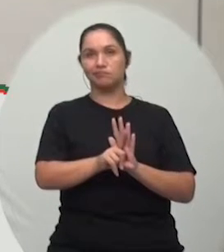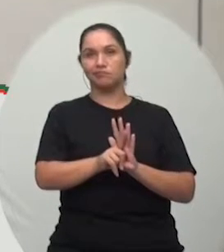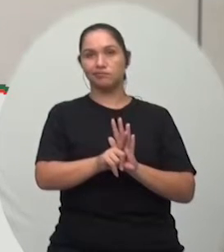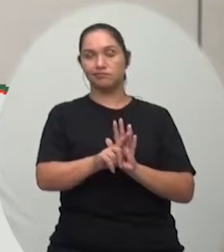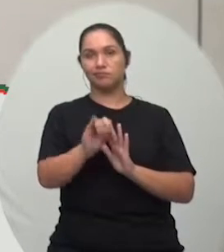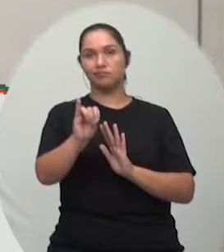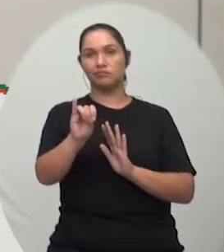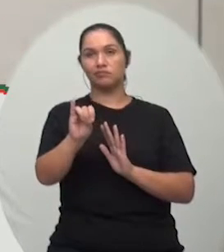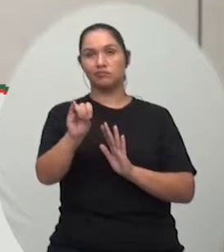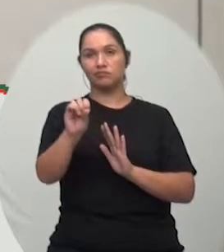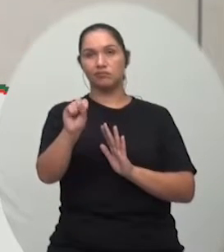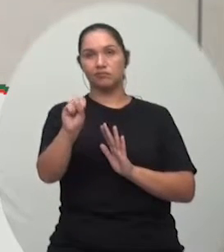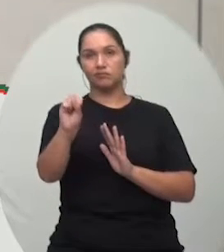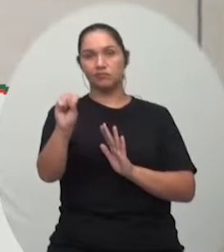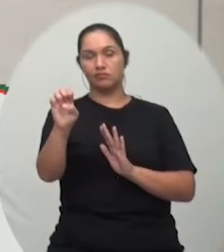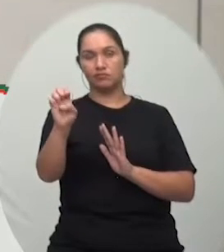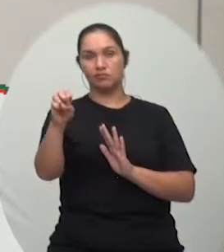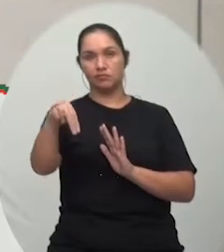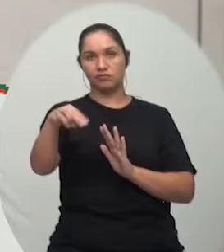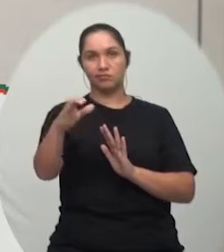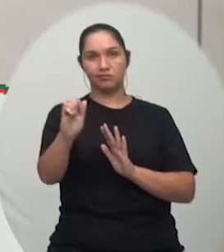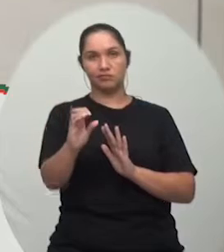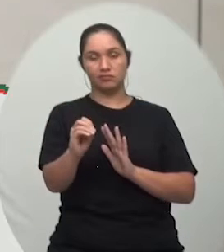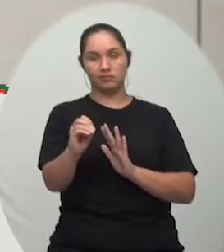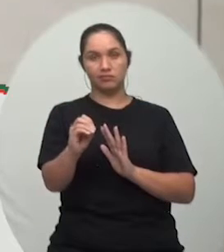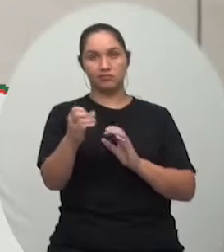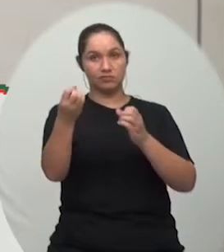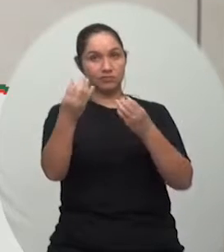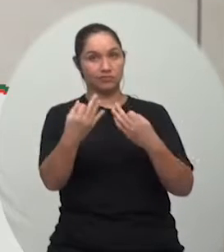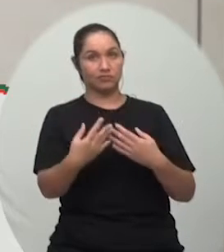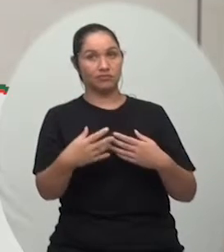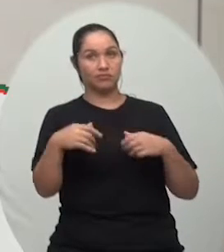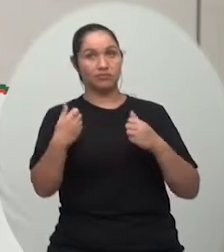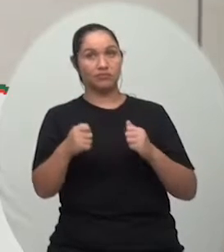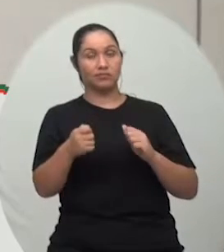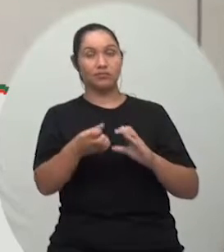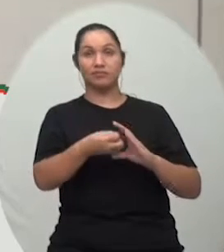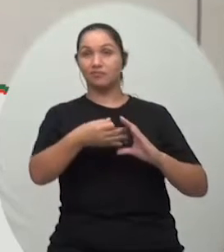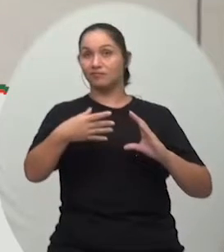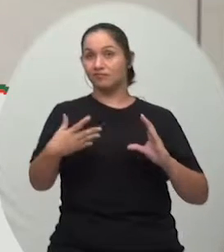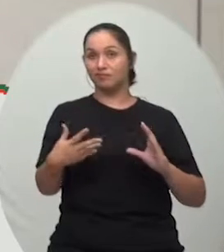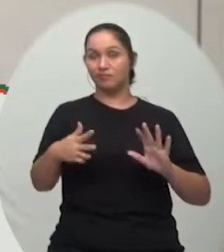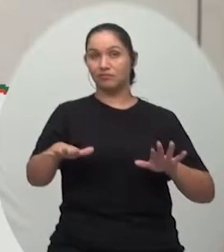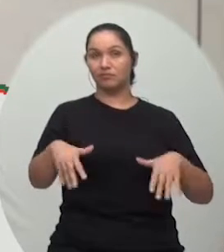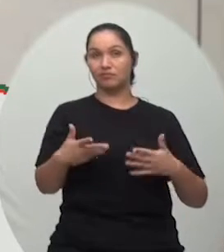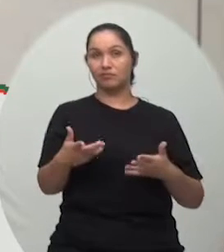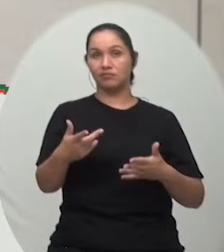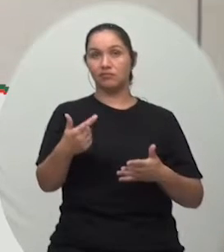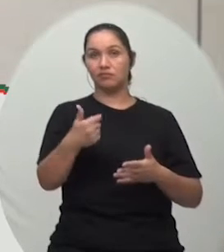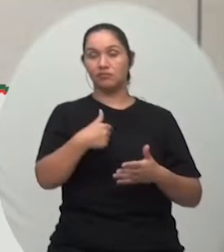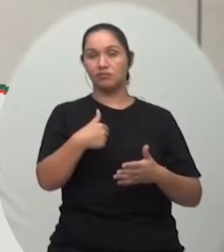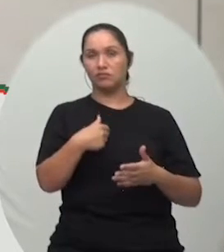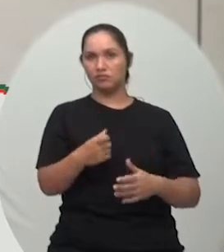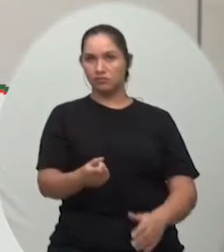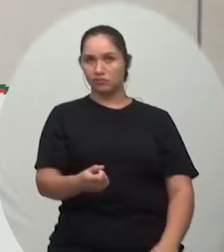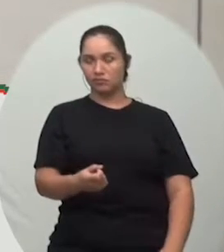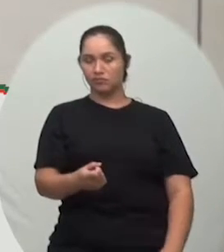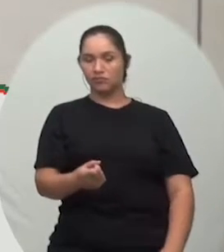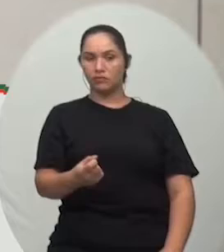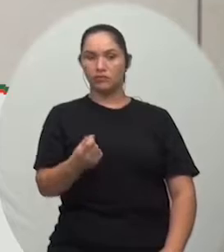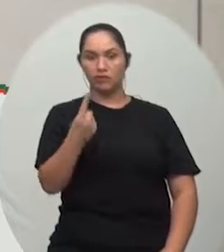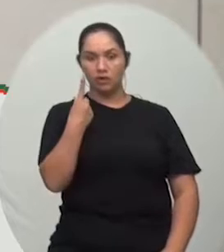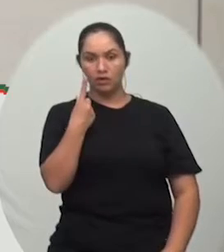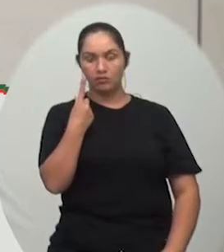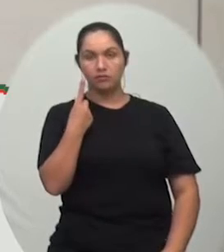isenção considera para concessão esse critério. Eu estava olhando ele assim e me chamou a atenção esse detalhe.